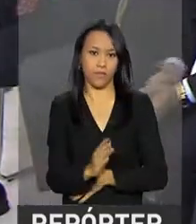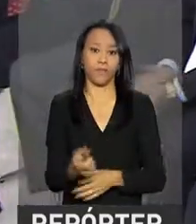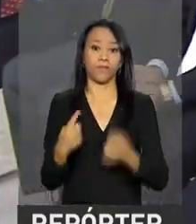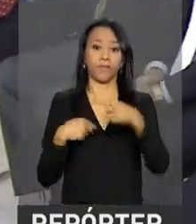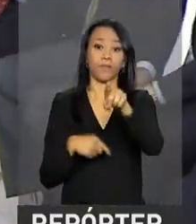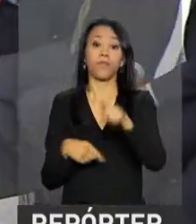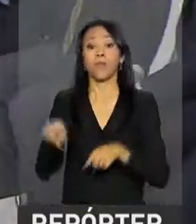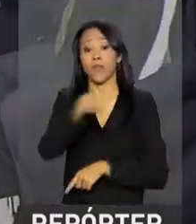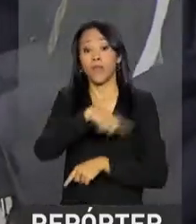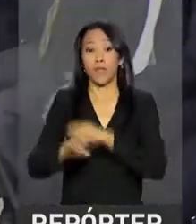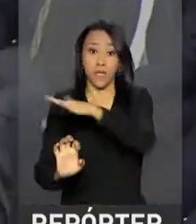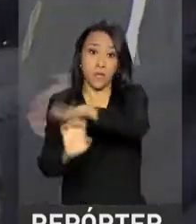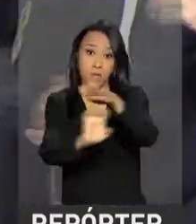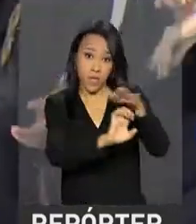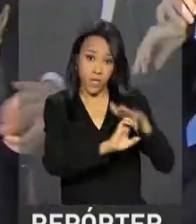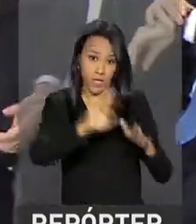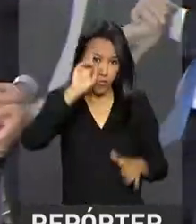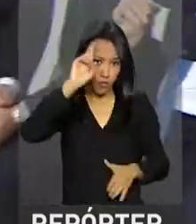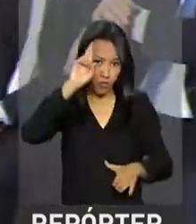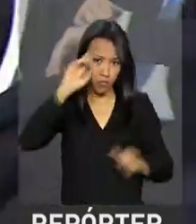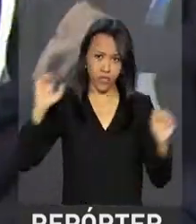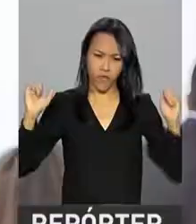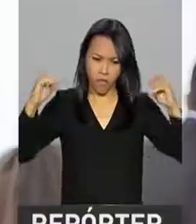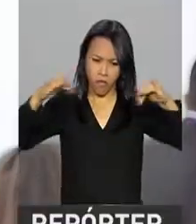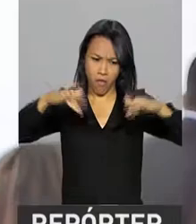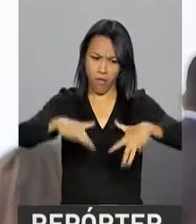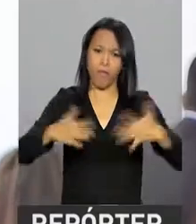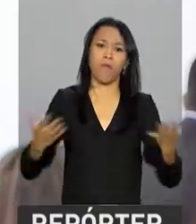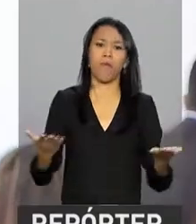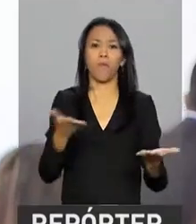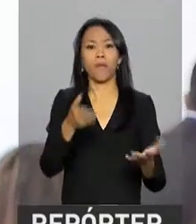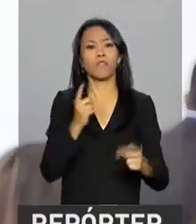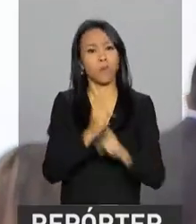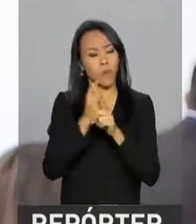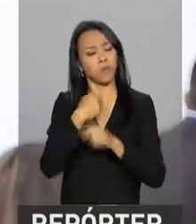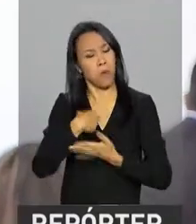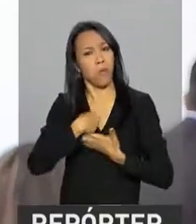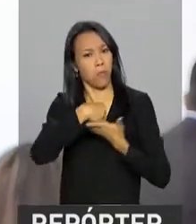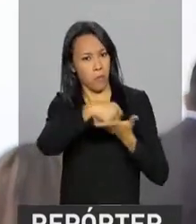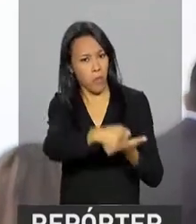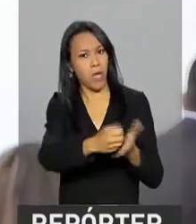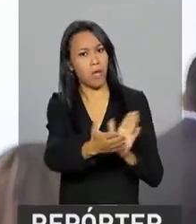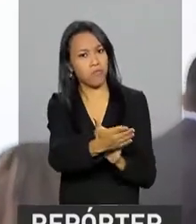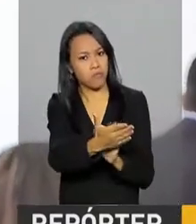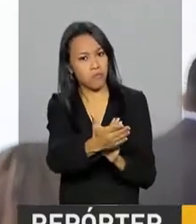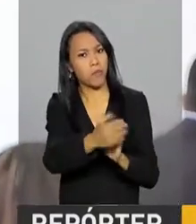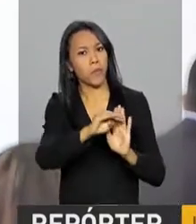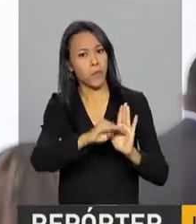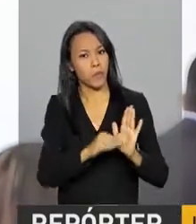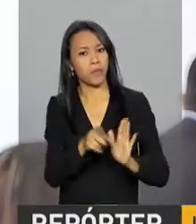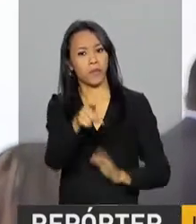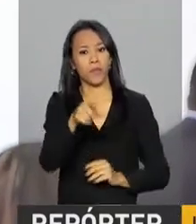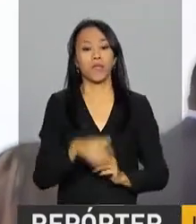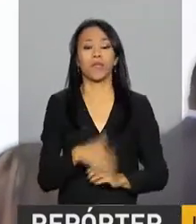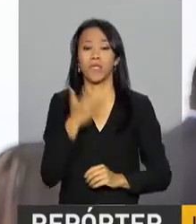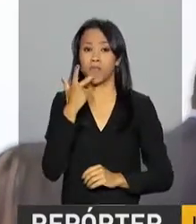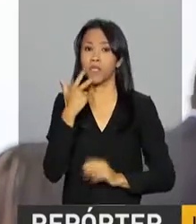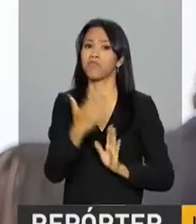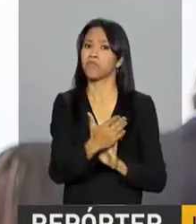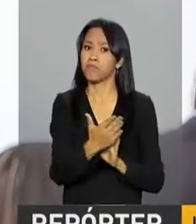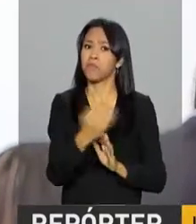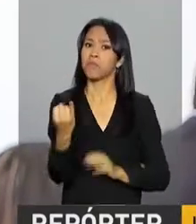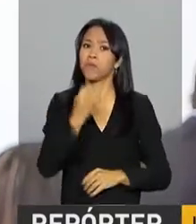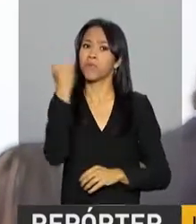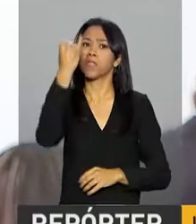do comércio e da indústria que compareceram ao evento apoiaram o programa ele é muito fundamental para a sustentabilidade